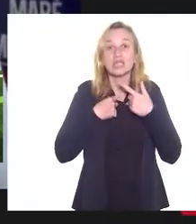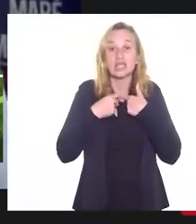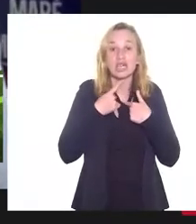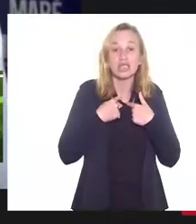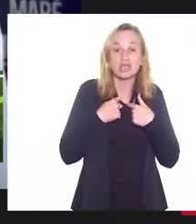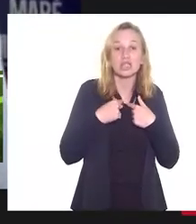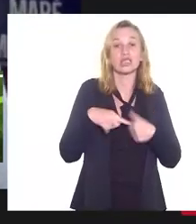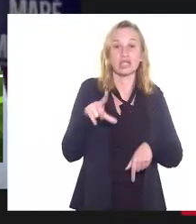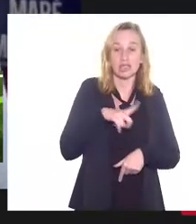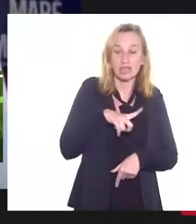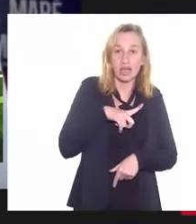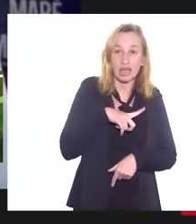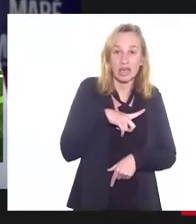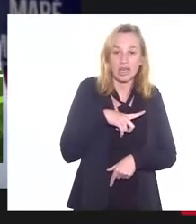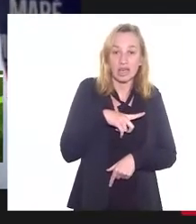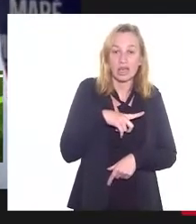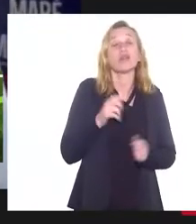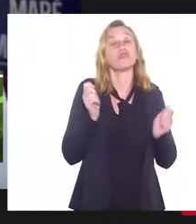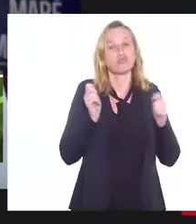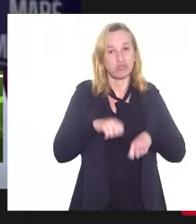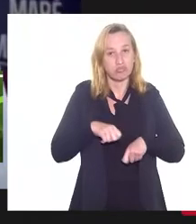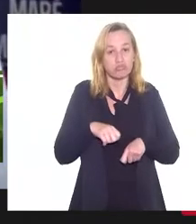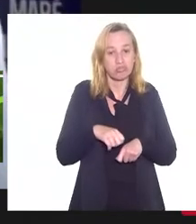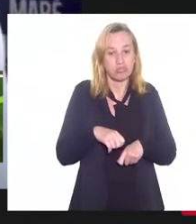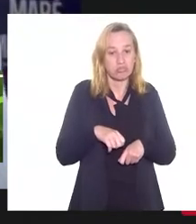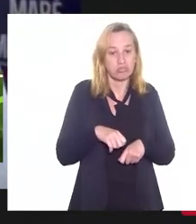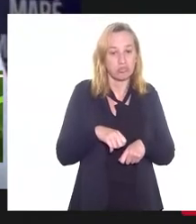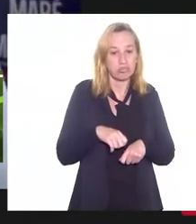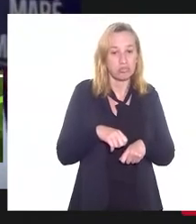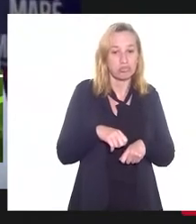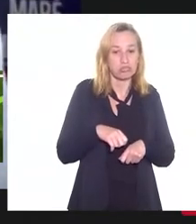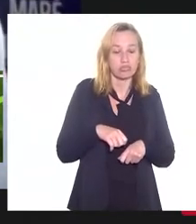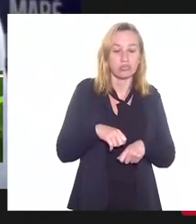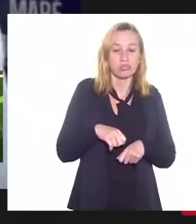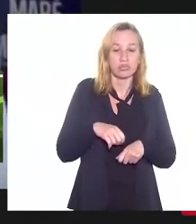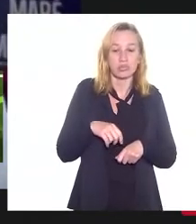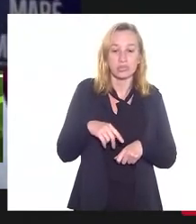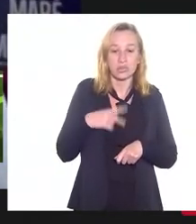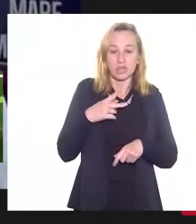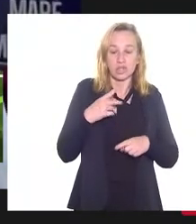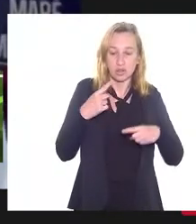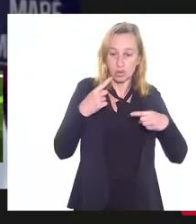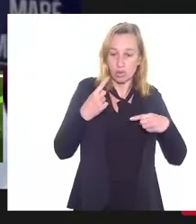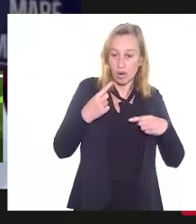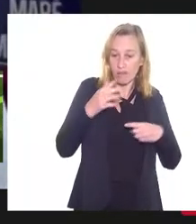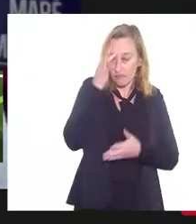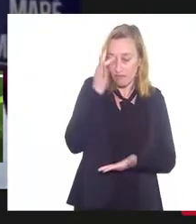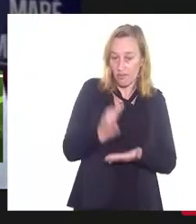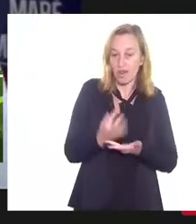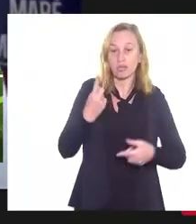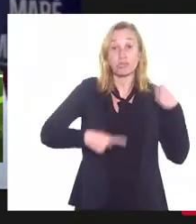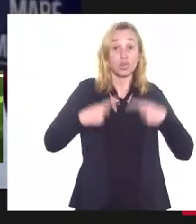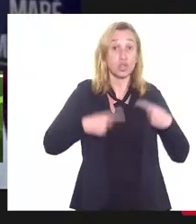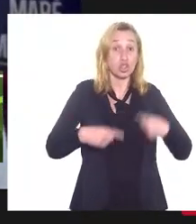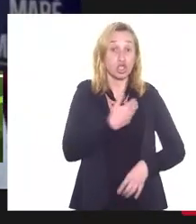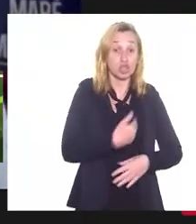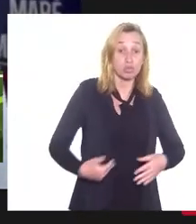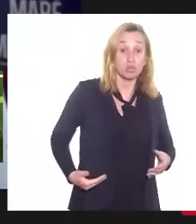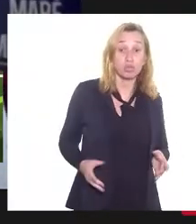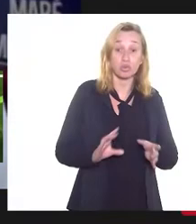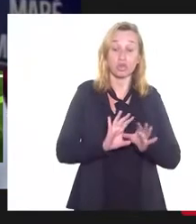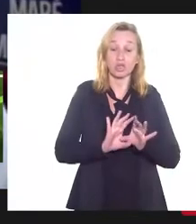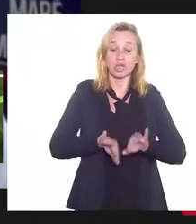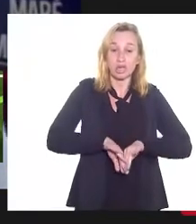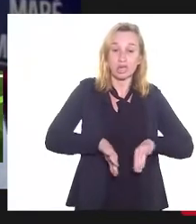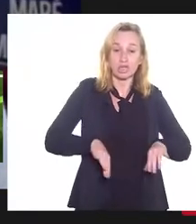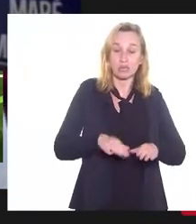que tenham a possibilidade de professarem a sua fé em políticas públicas que superem esse tipo de desigualdade, esse tipo